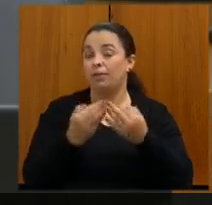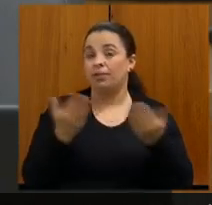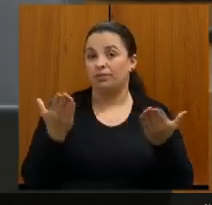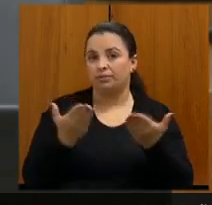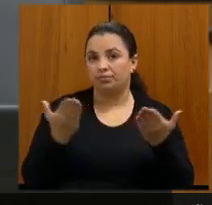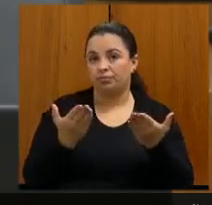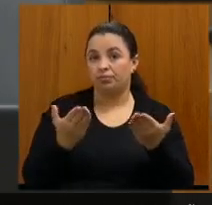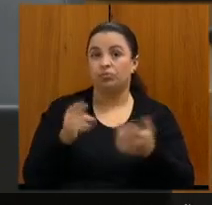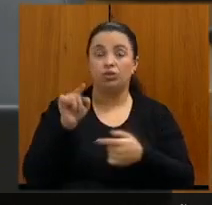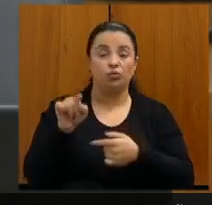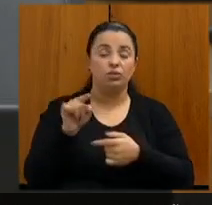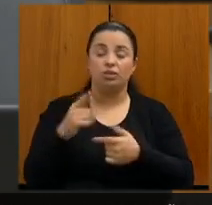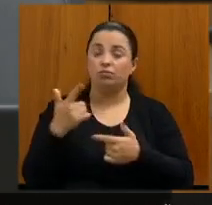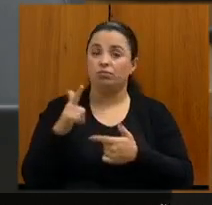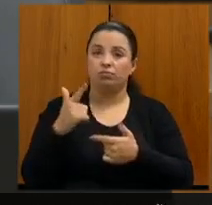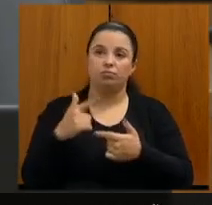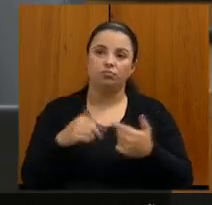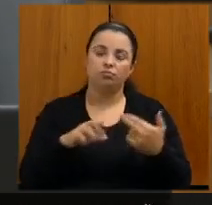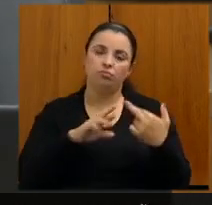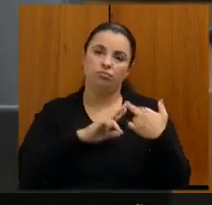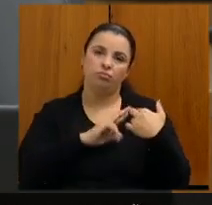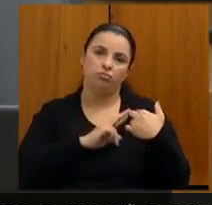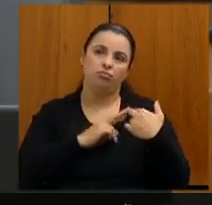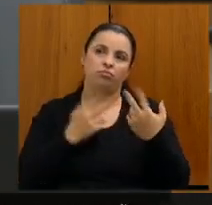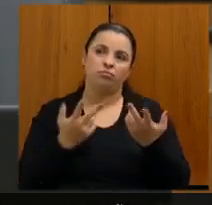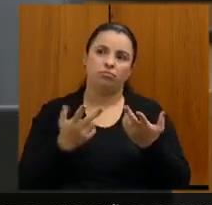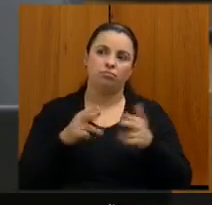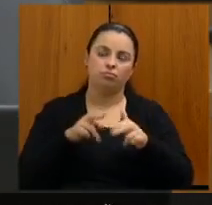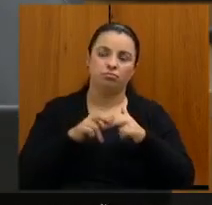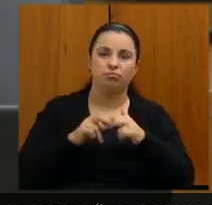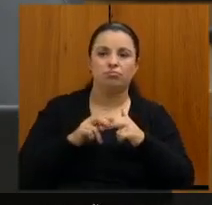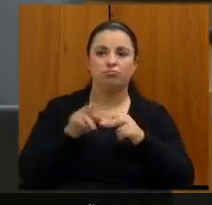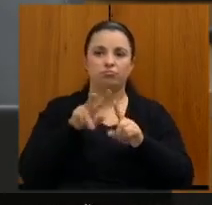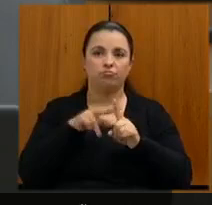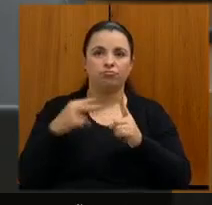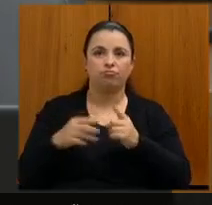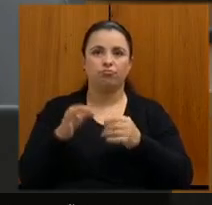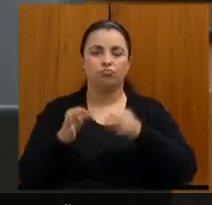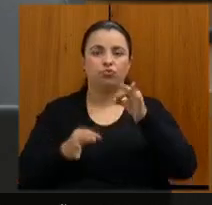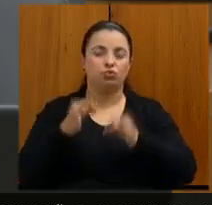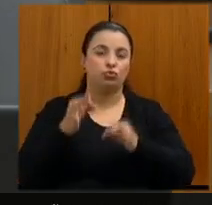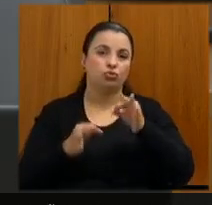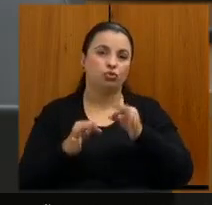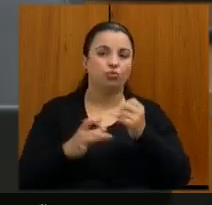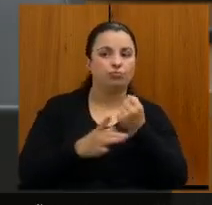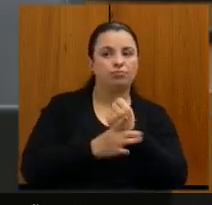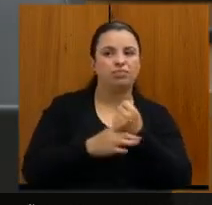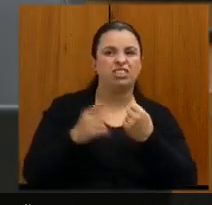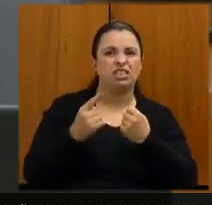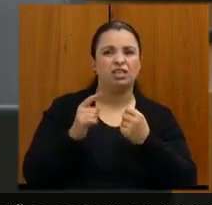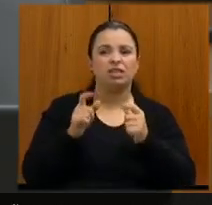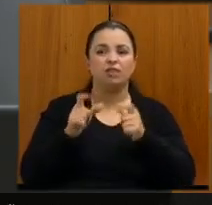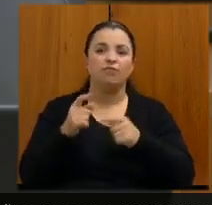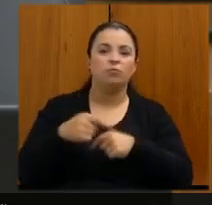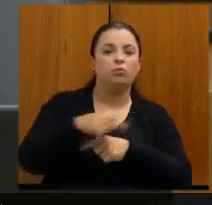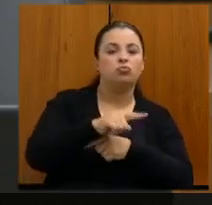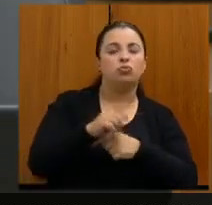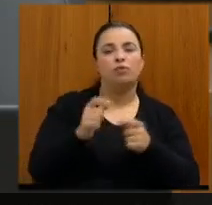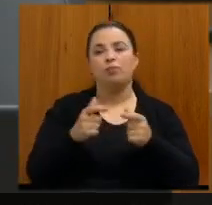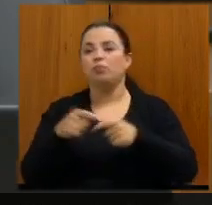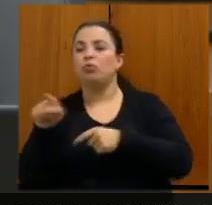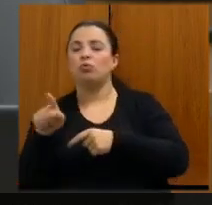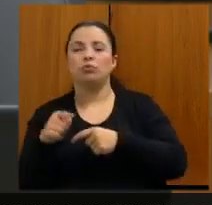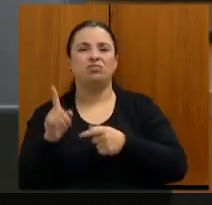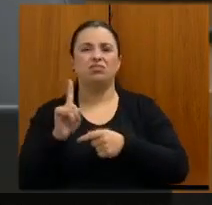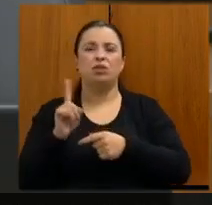não tem responsabilidade ponto de vista jurídico de garantir uma coisa quem vai para um lugar ou outro isso é o papel do próprio poder